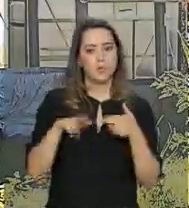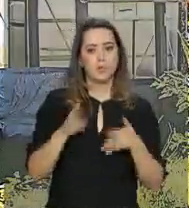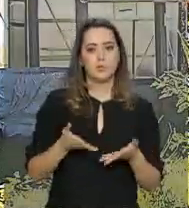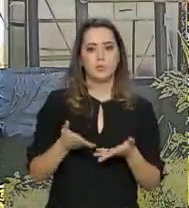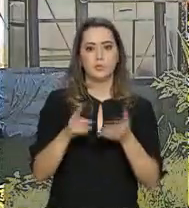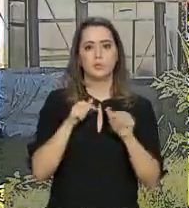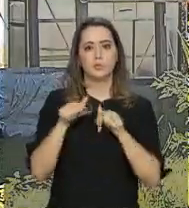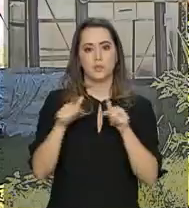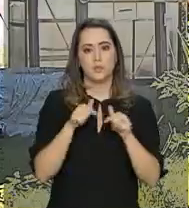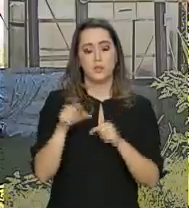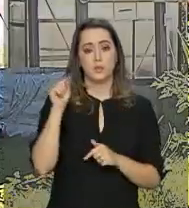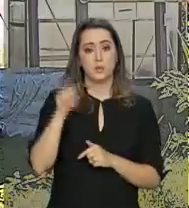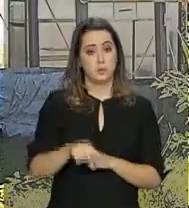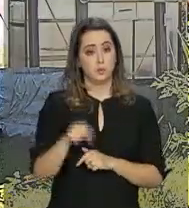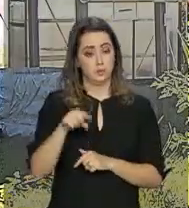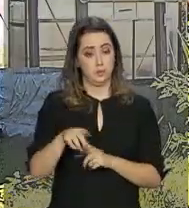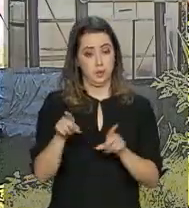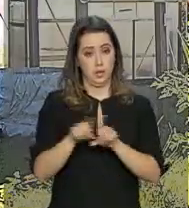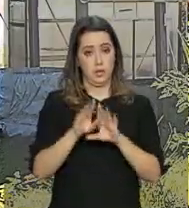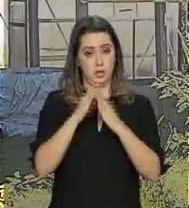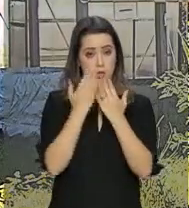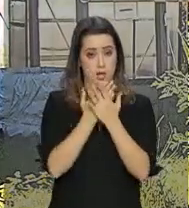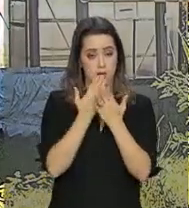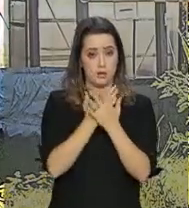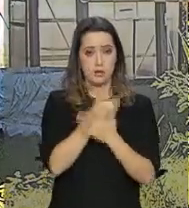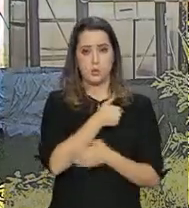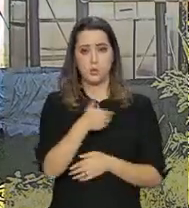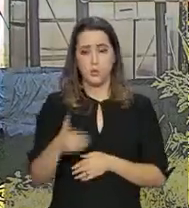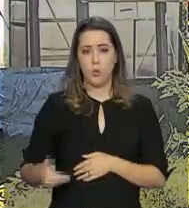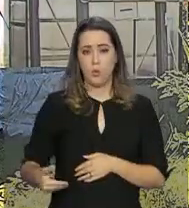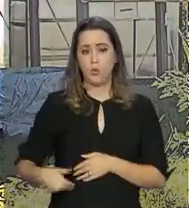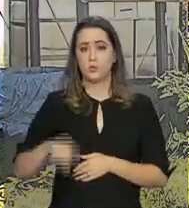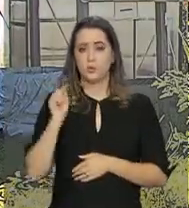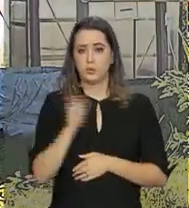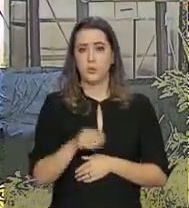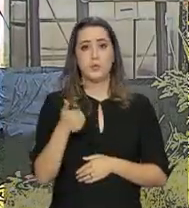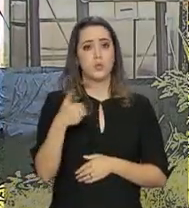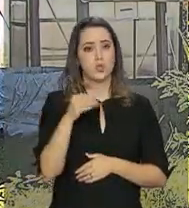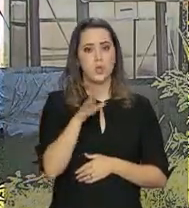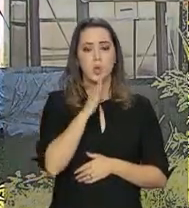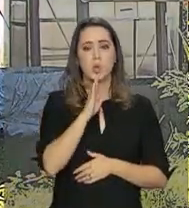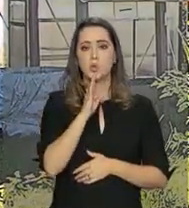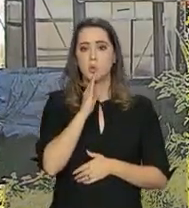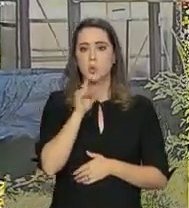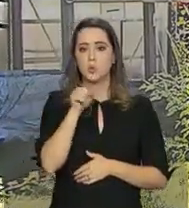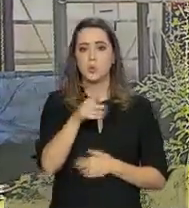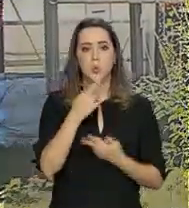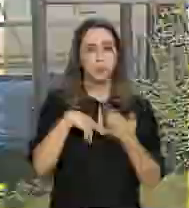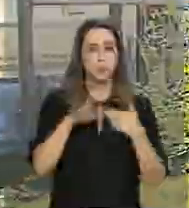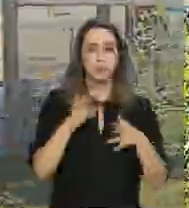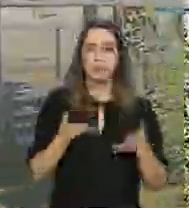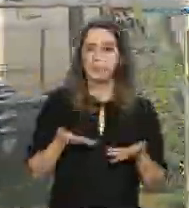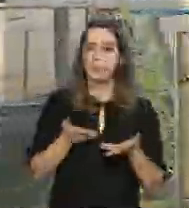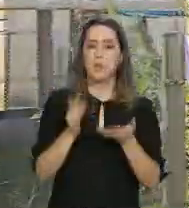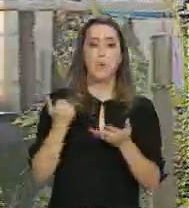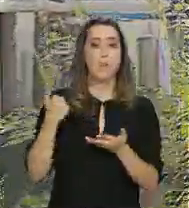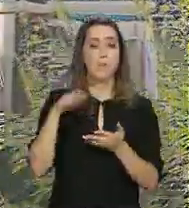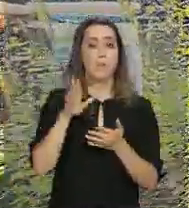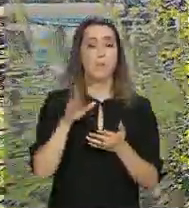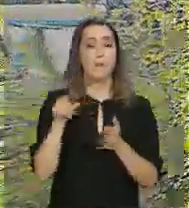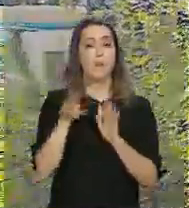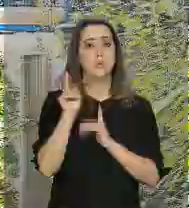A iniciativa aqui do Centro Educacional Agrourbano IP já recebeu 10 reconhecimentos, entre eles o